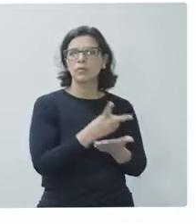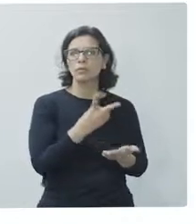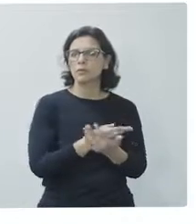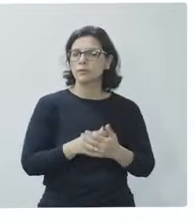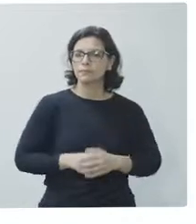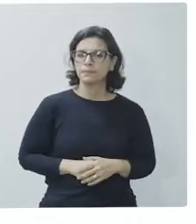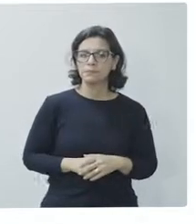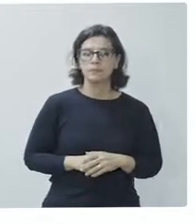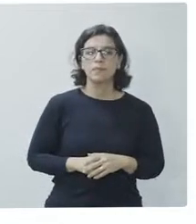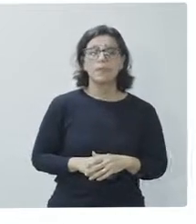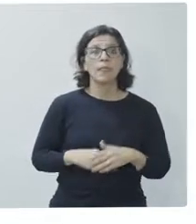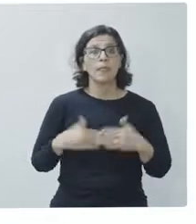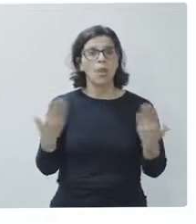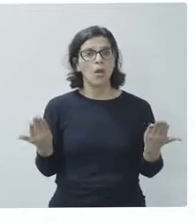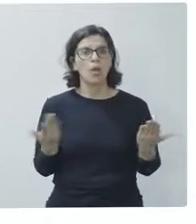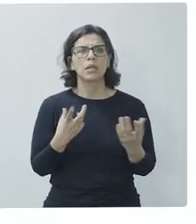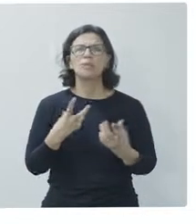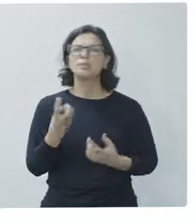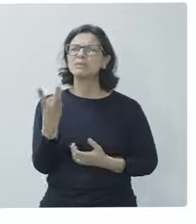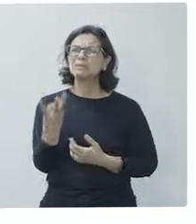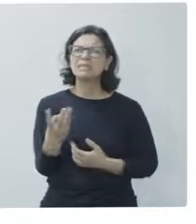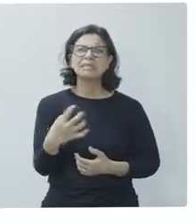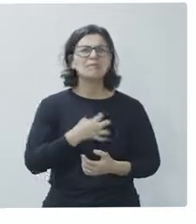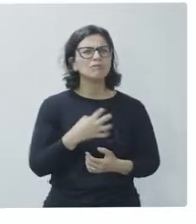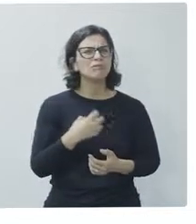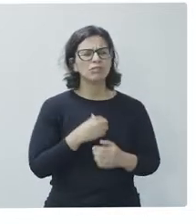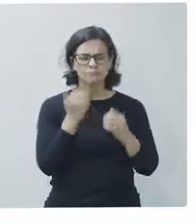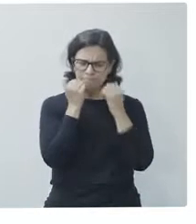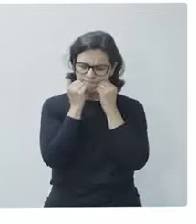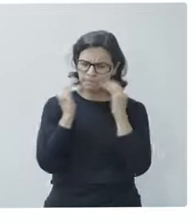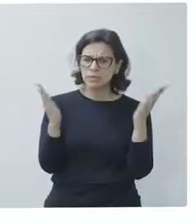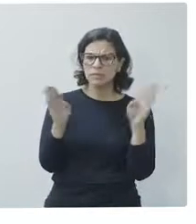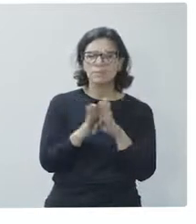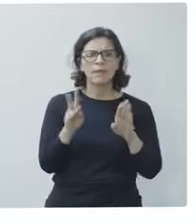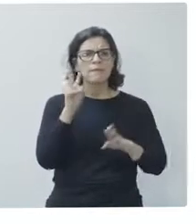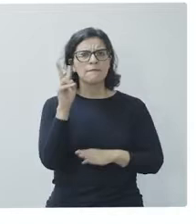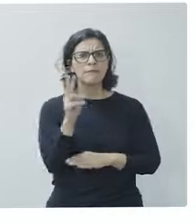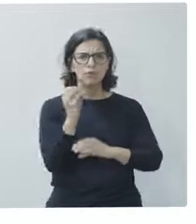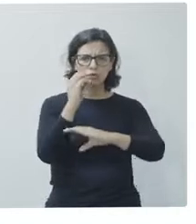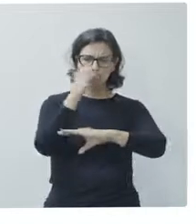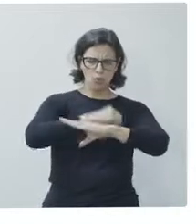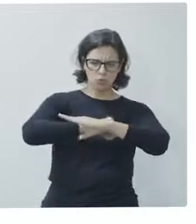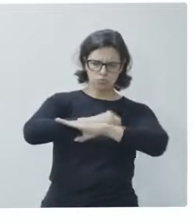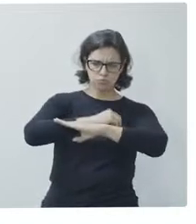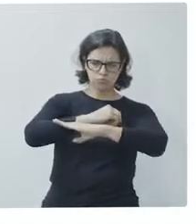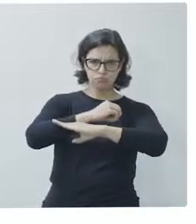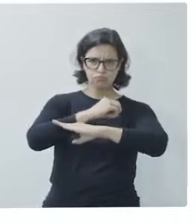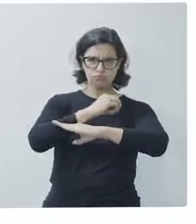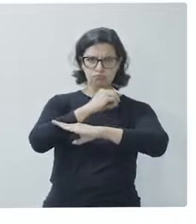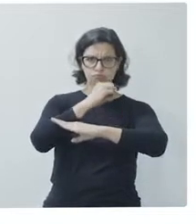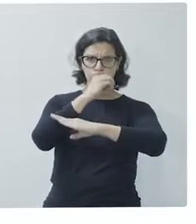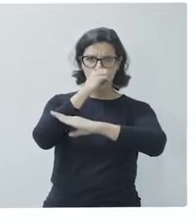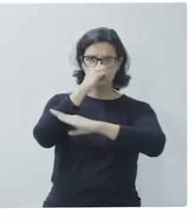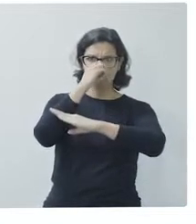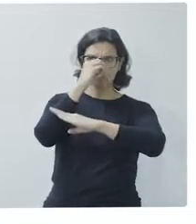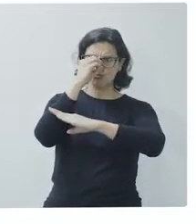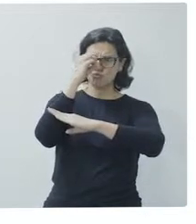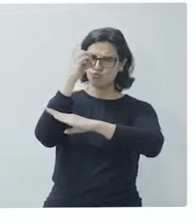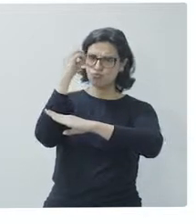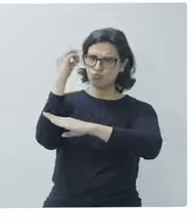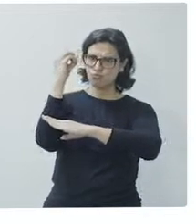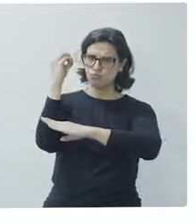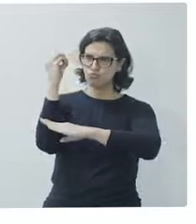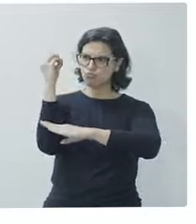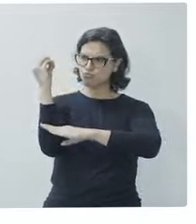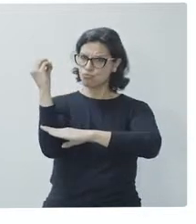deles. Todos se sentiram desanimados quando viram o sol passar sobre suas cabeças e começar